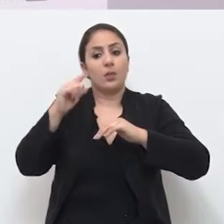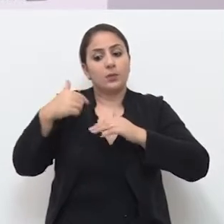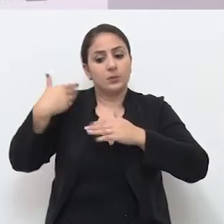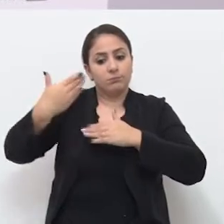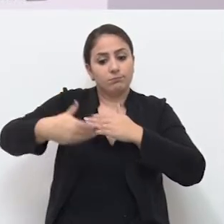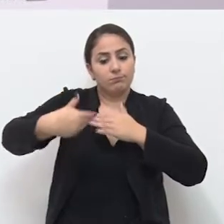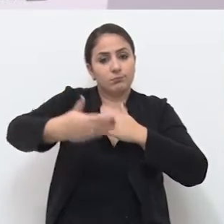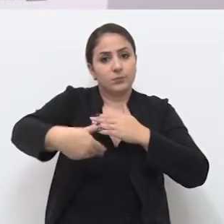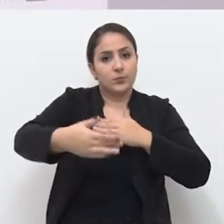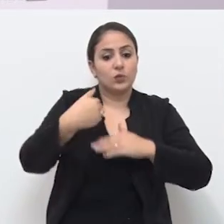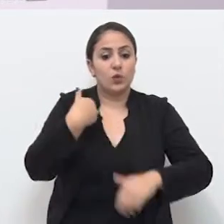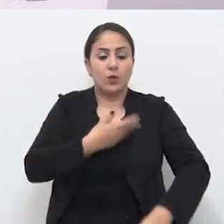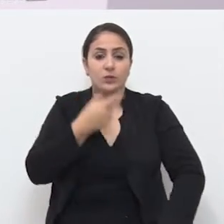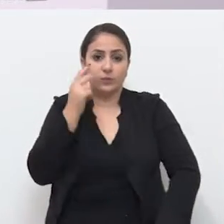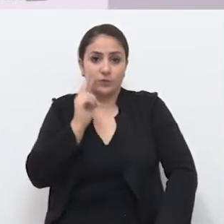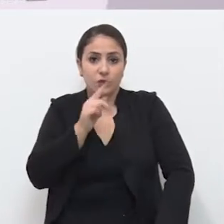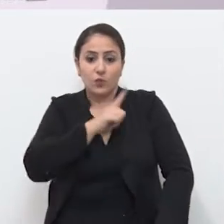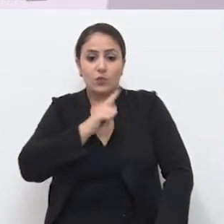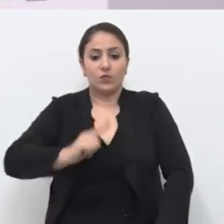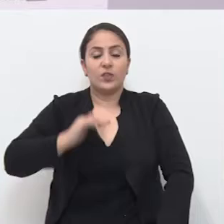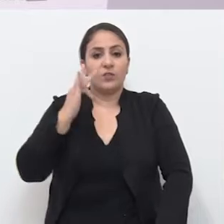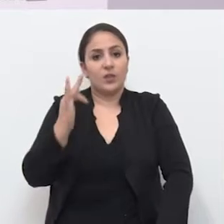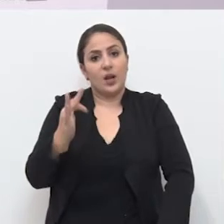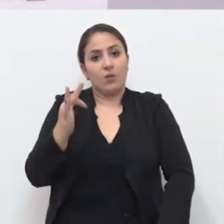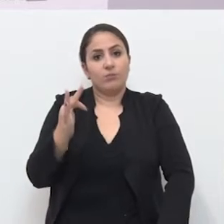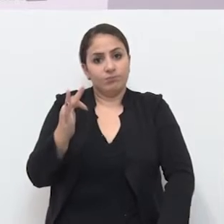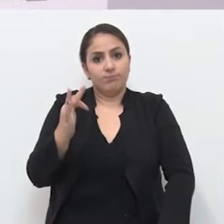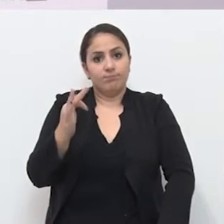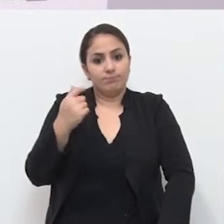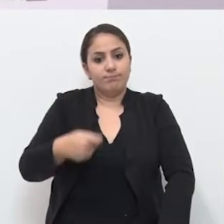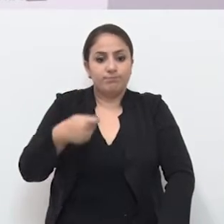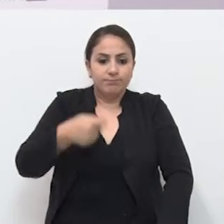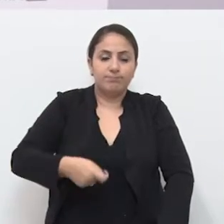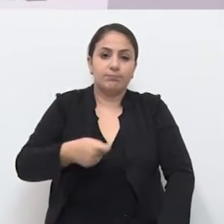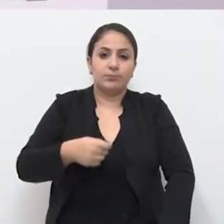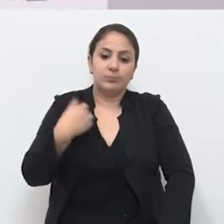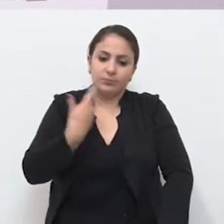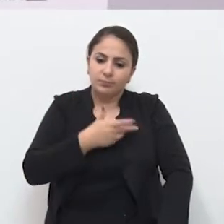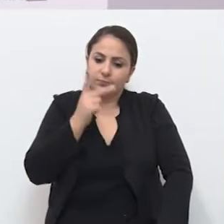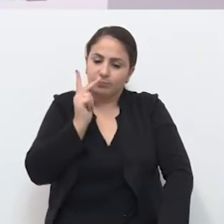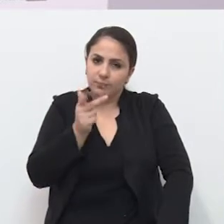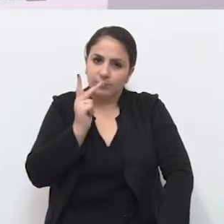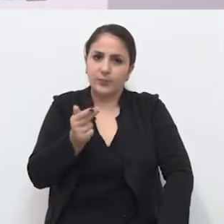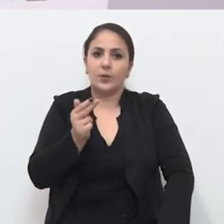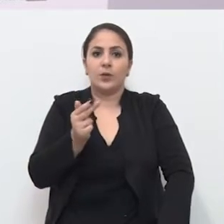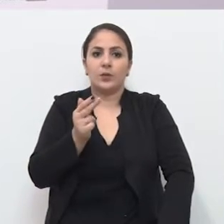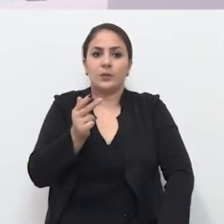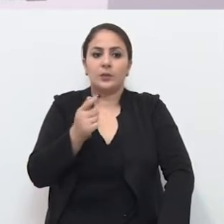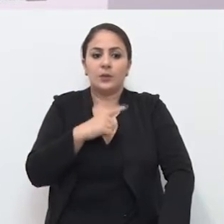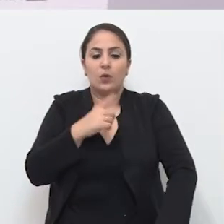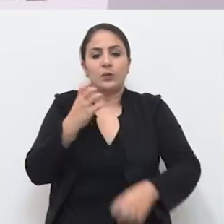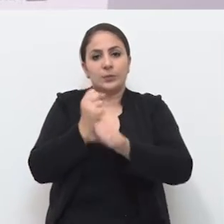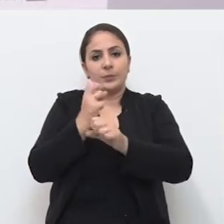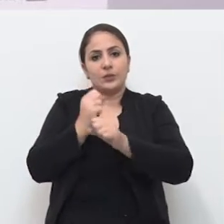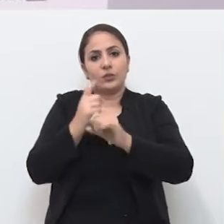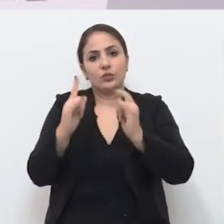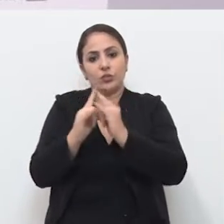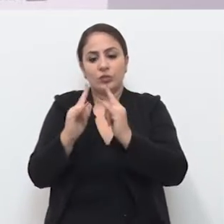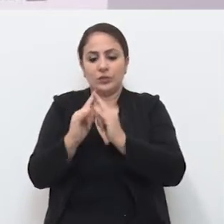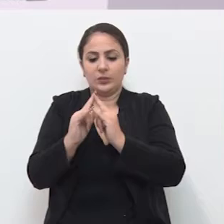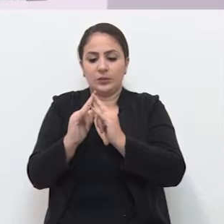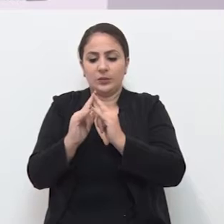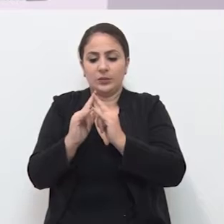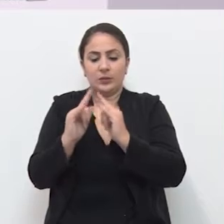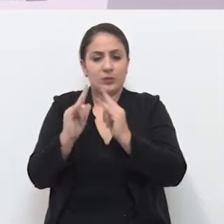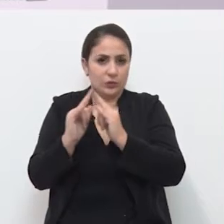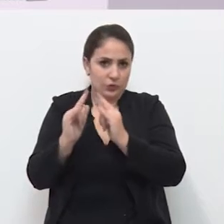de lá para cá nós vemos o governo federal recuar, mas mesmo assim ainda nós temos uma grande parte do orçamento das